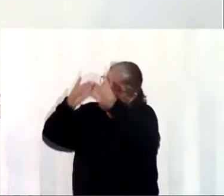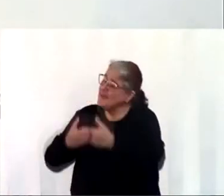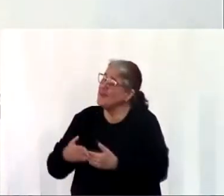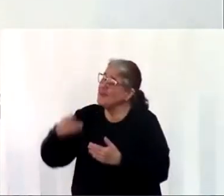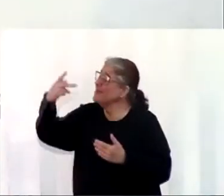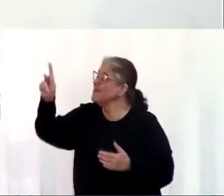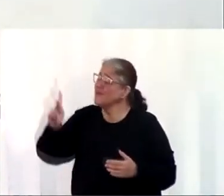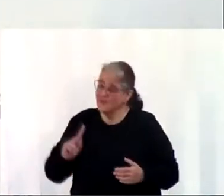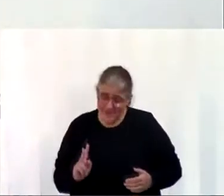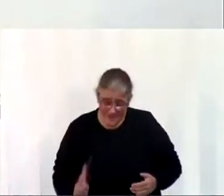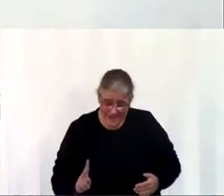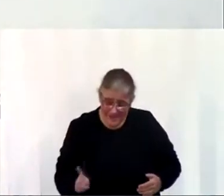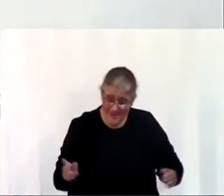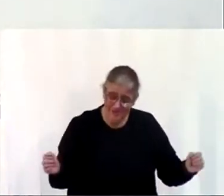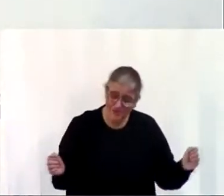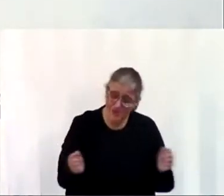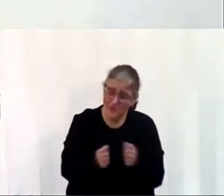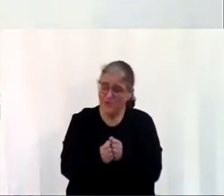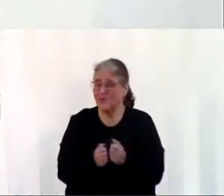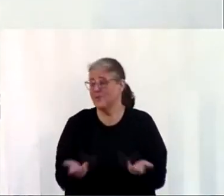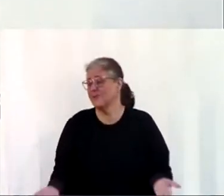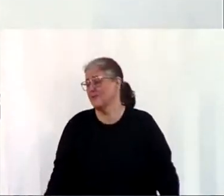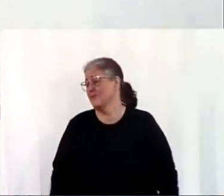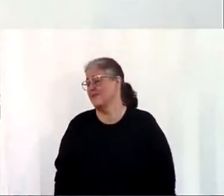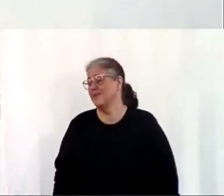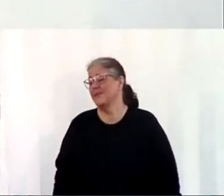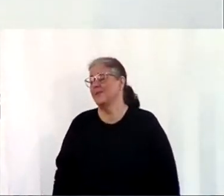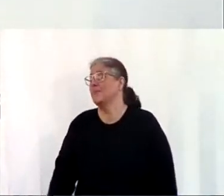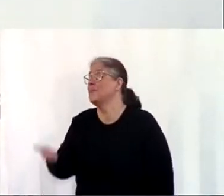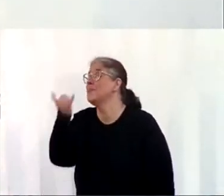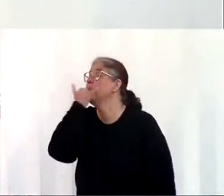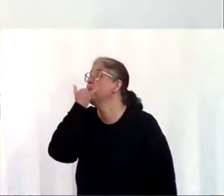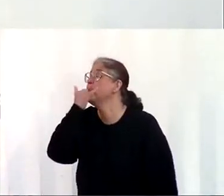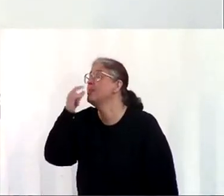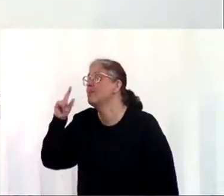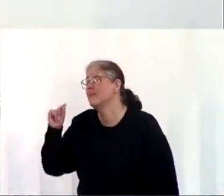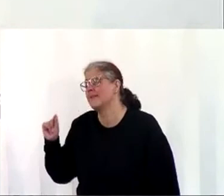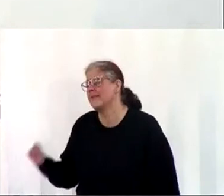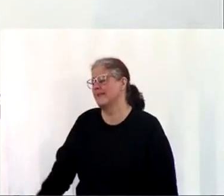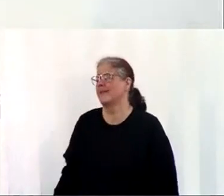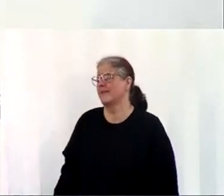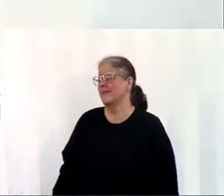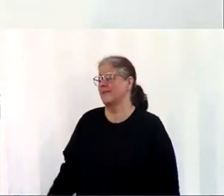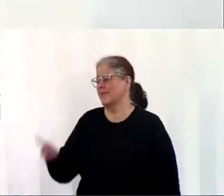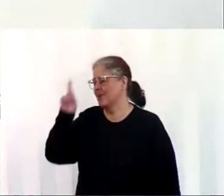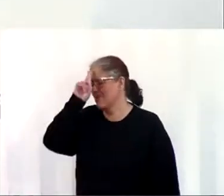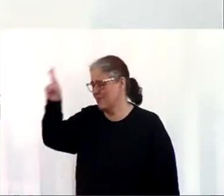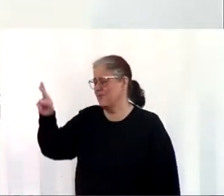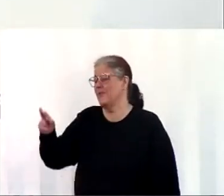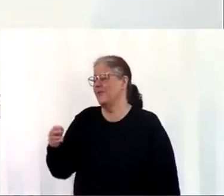nos perdoe, Senhor. É só isso que podemos falar.